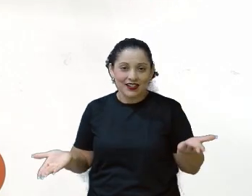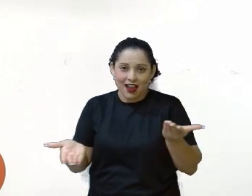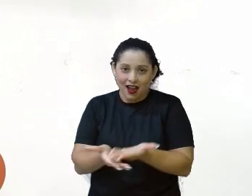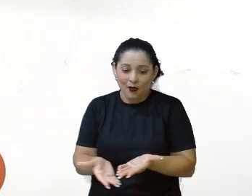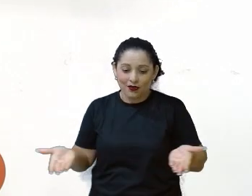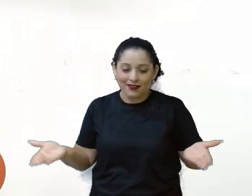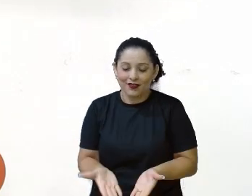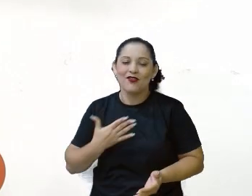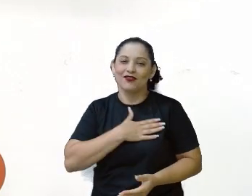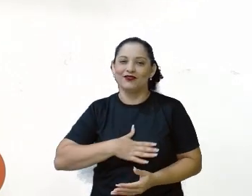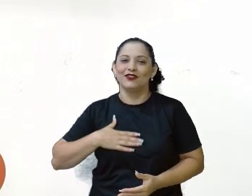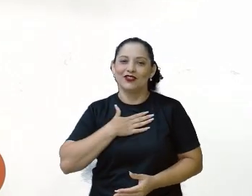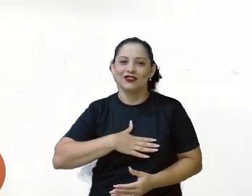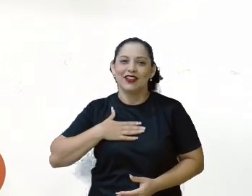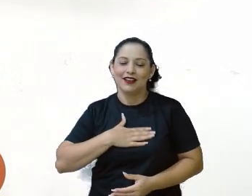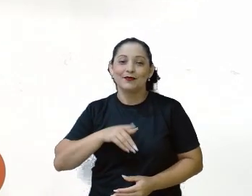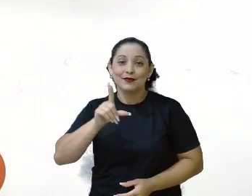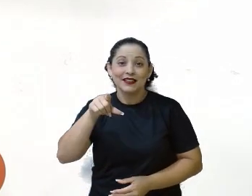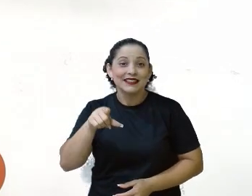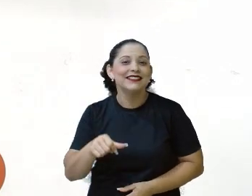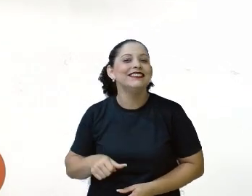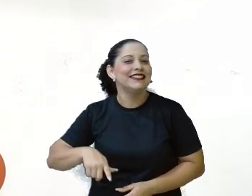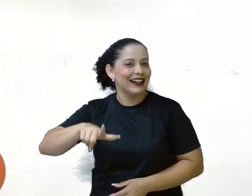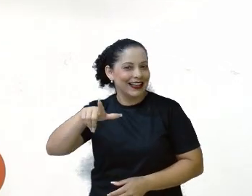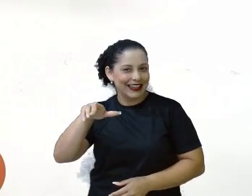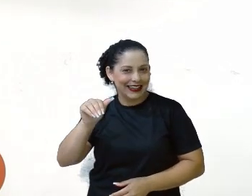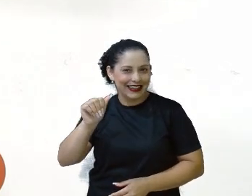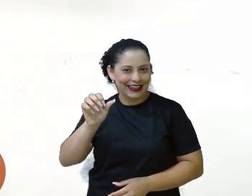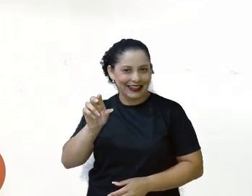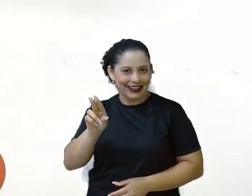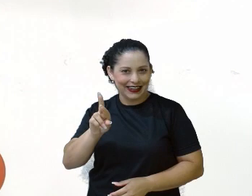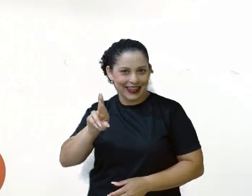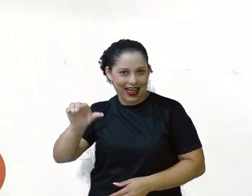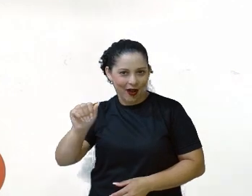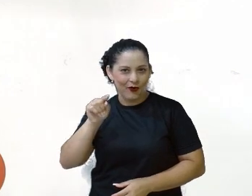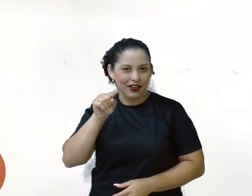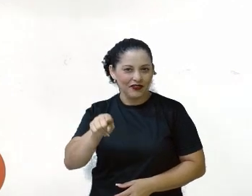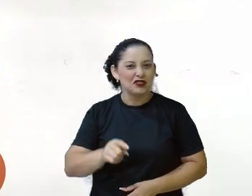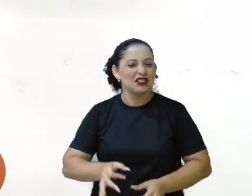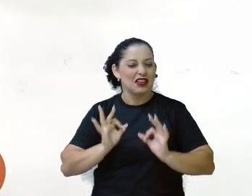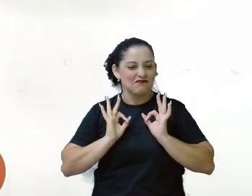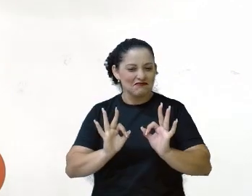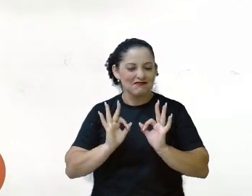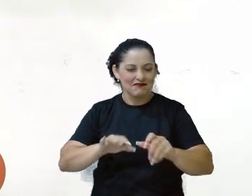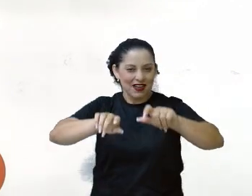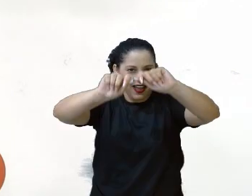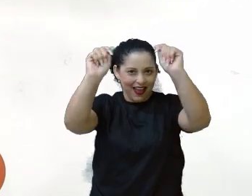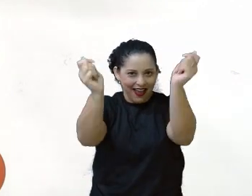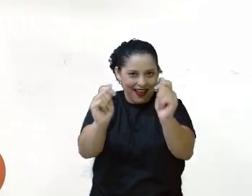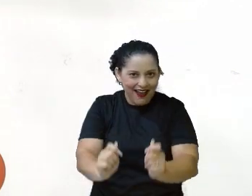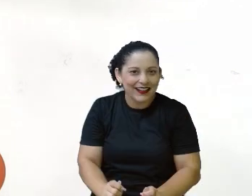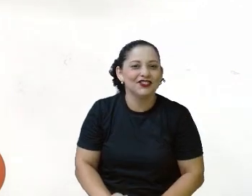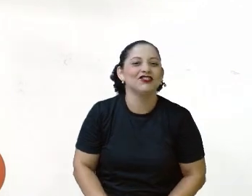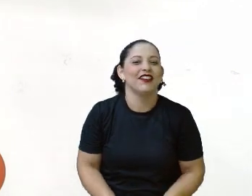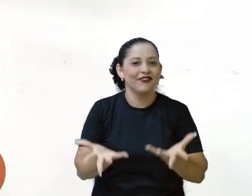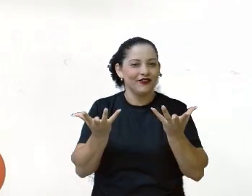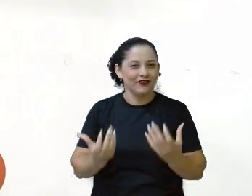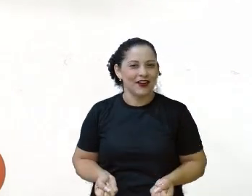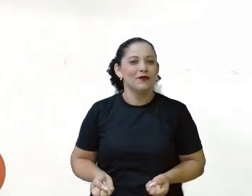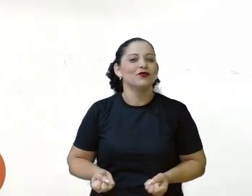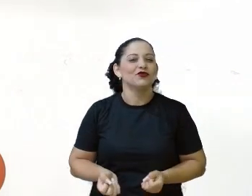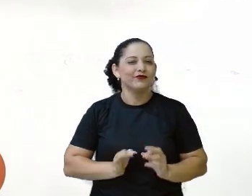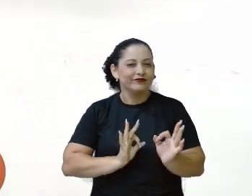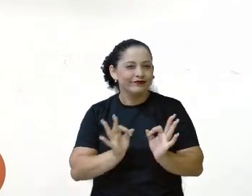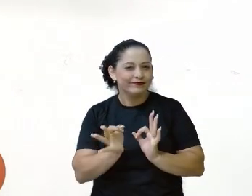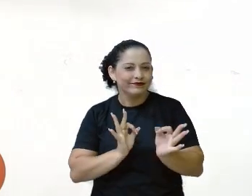da aula. Laura, fiquei sabendo que você é fera nas artes, hein? Vamos tentar, né, dar um